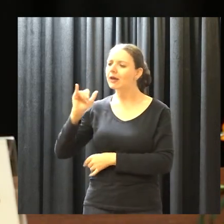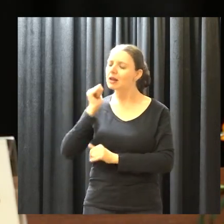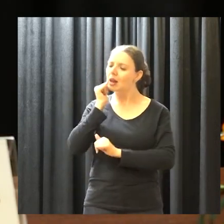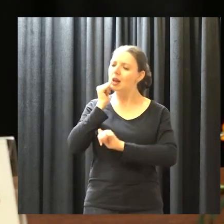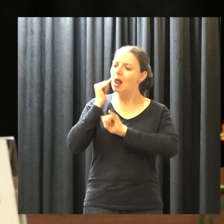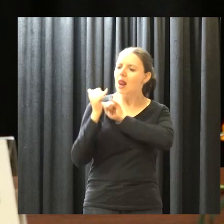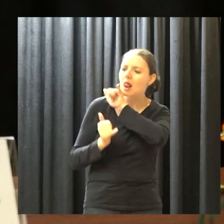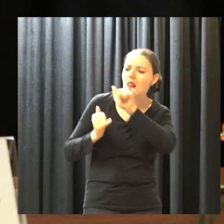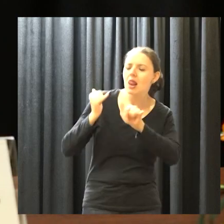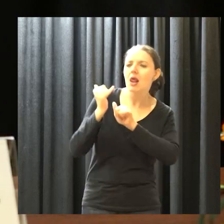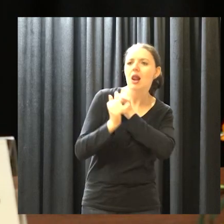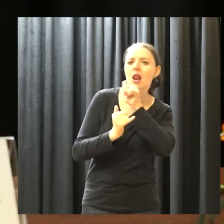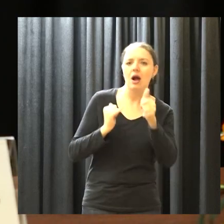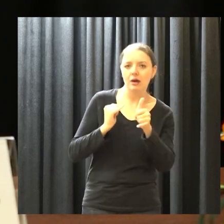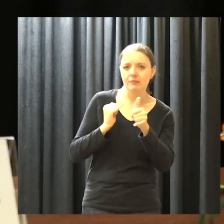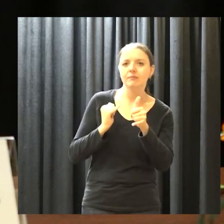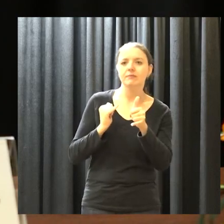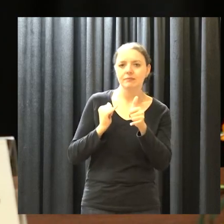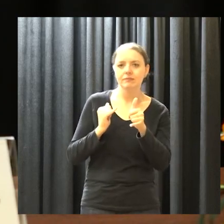nesse e-book.